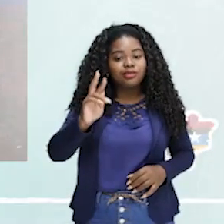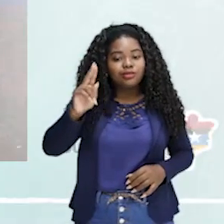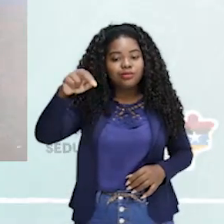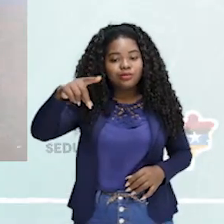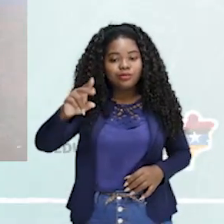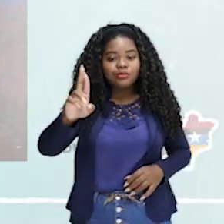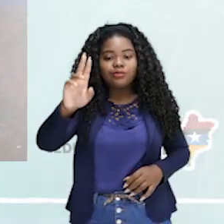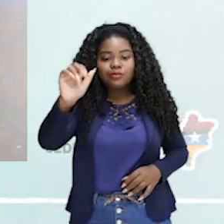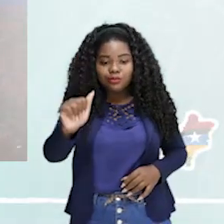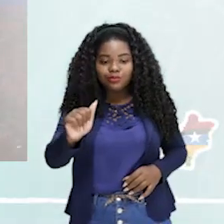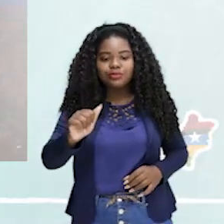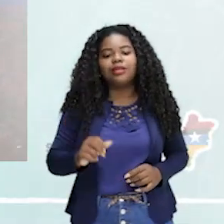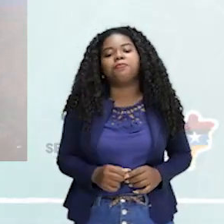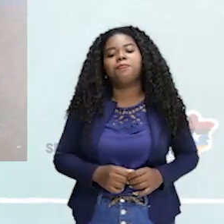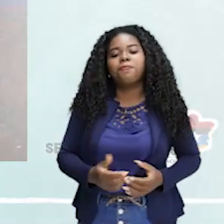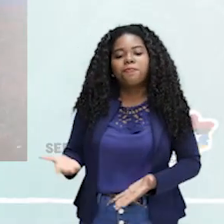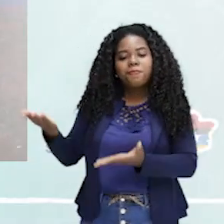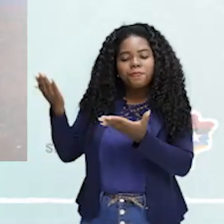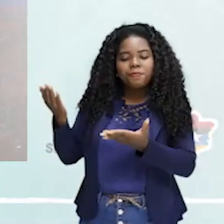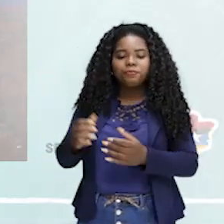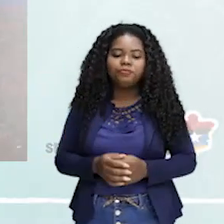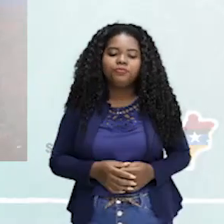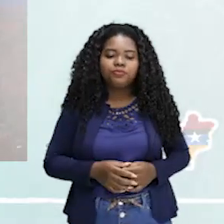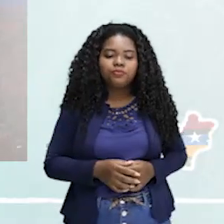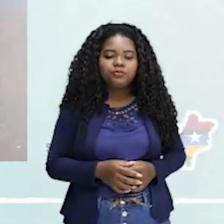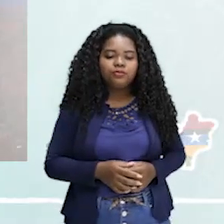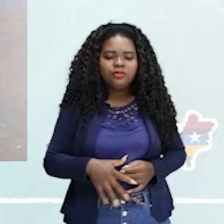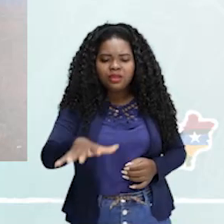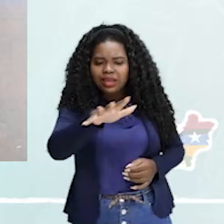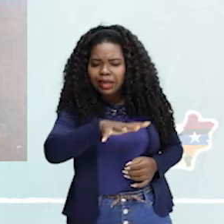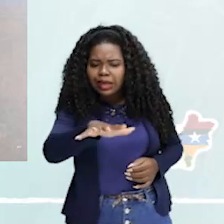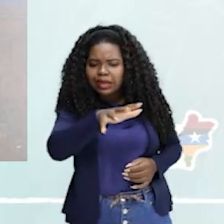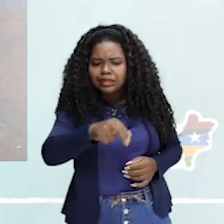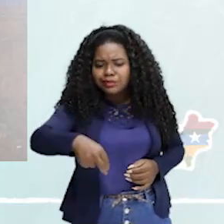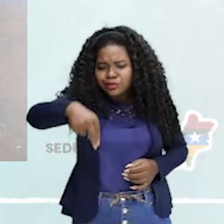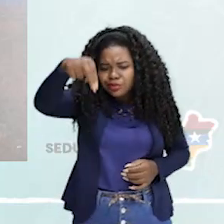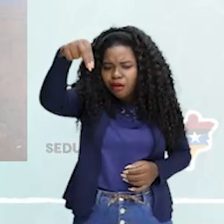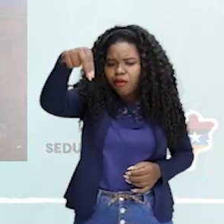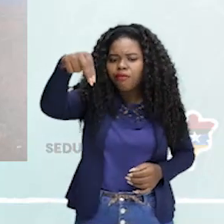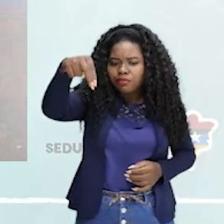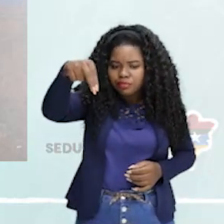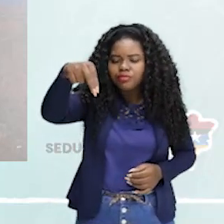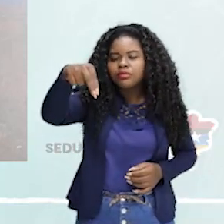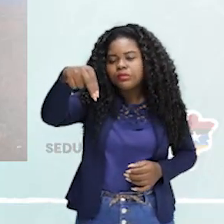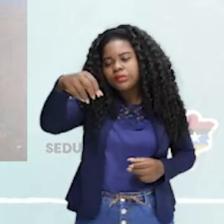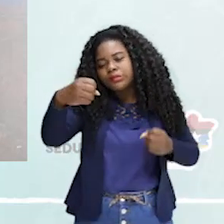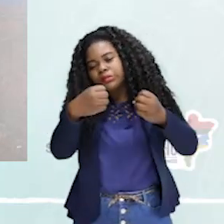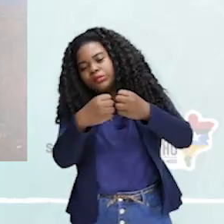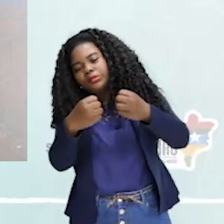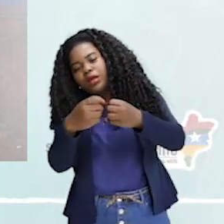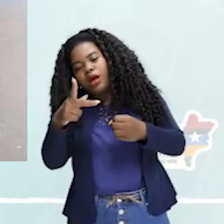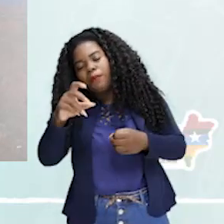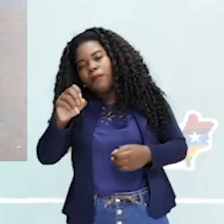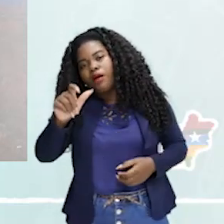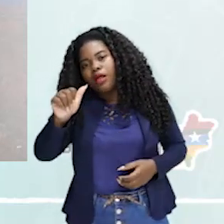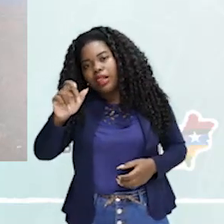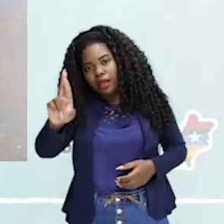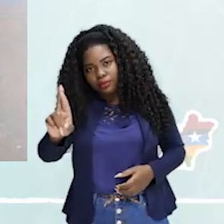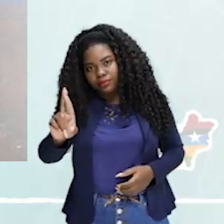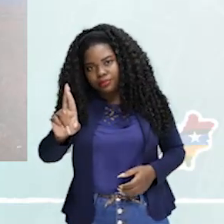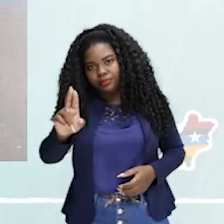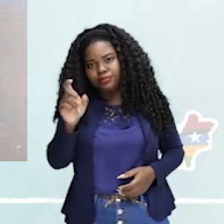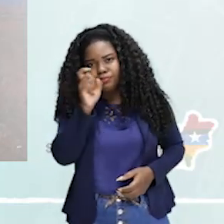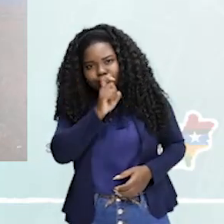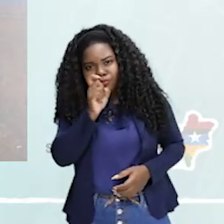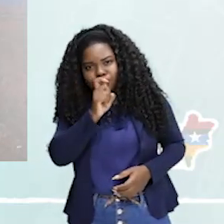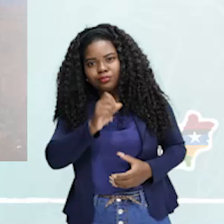setinha marcada. Lá na região do extremo norte, galera, nas regiões ali já próximo das regiões polares. Seguindo o